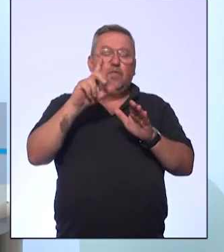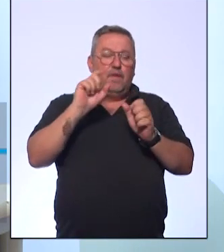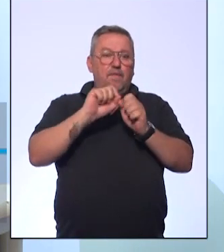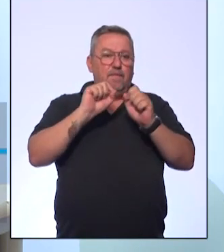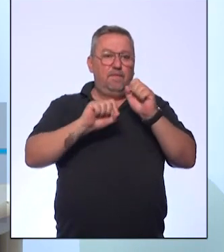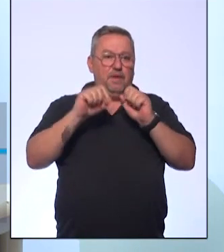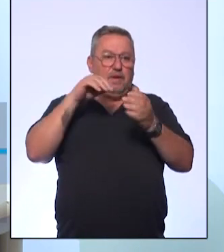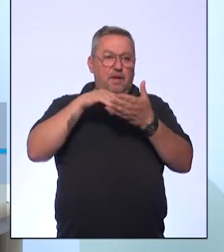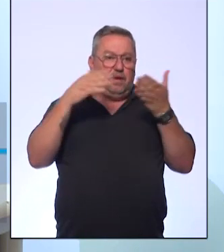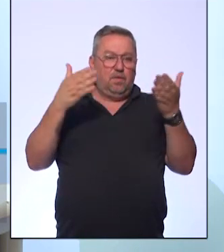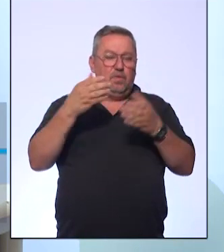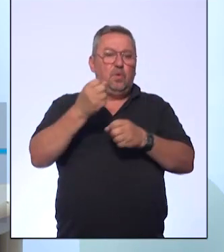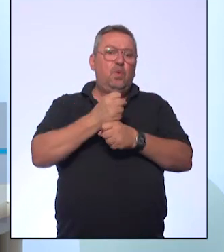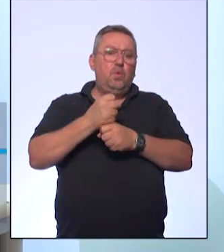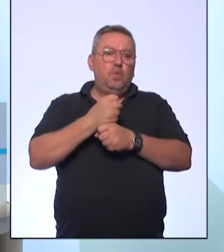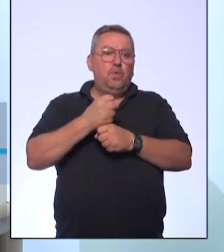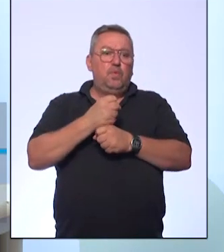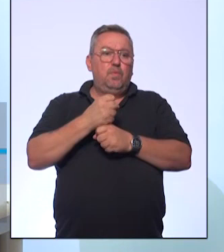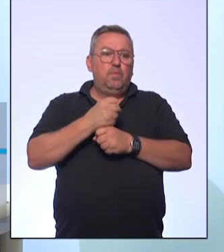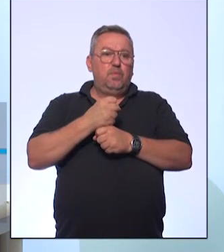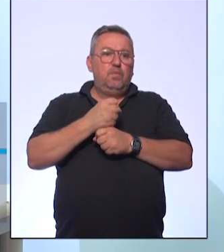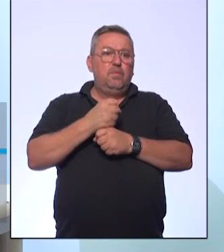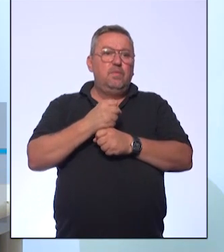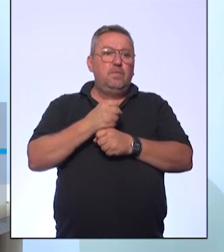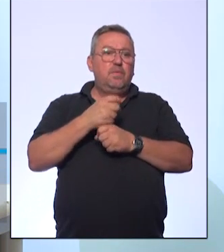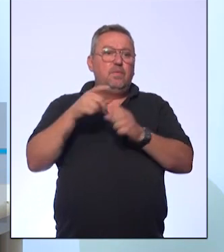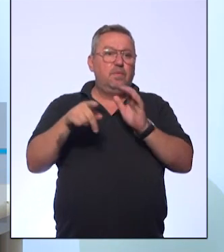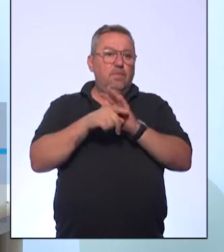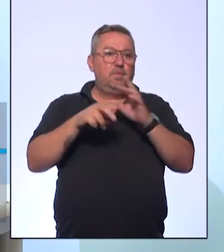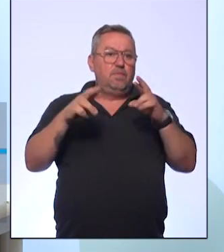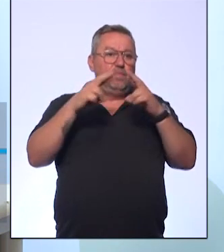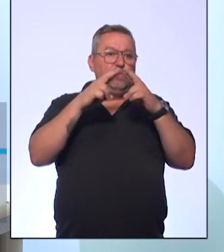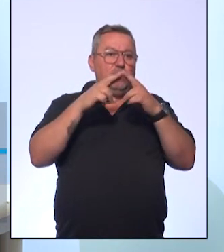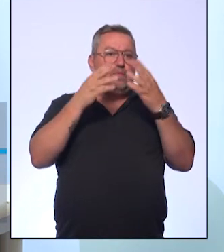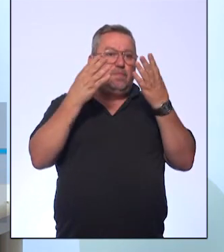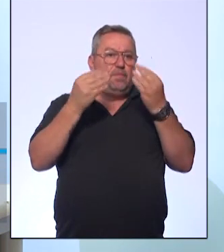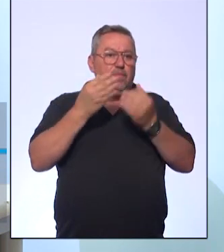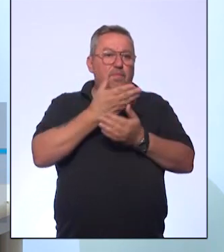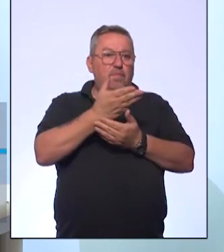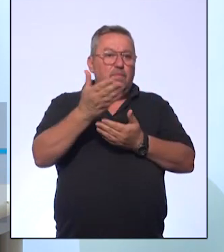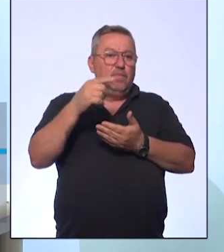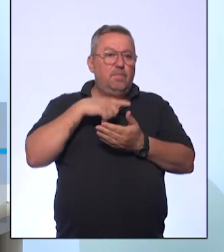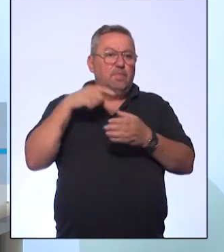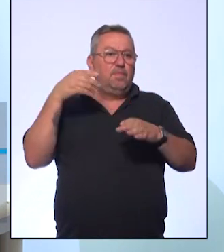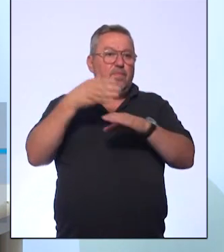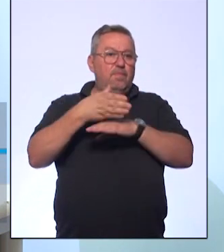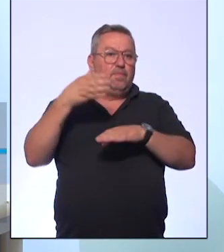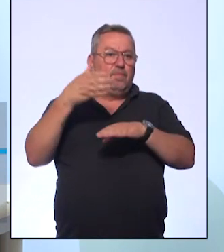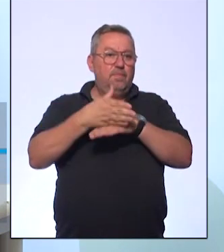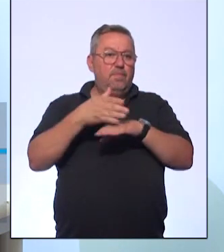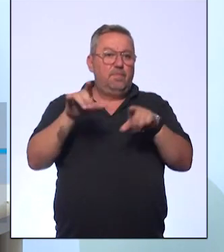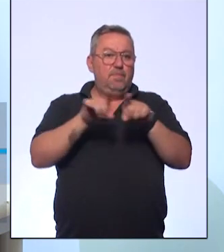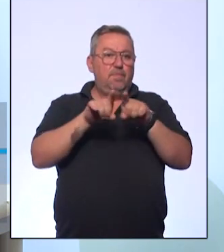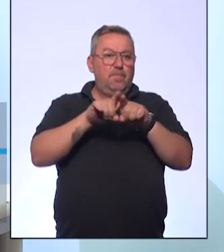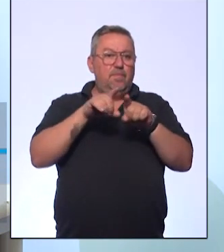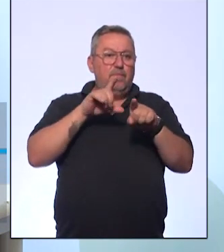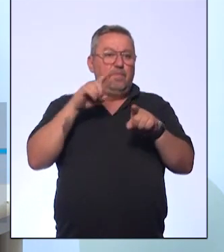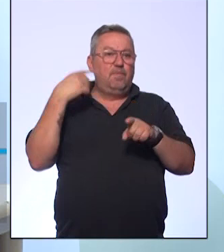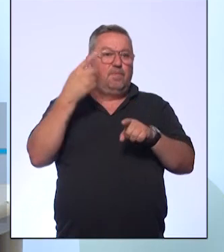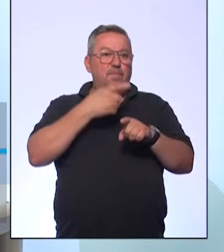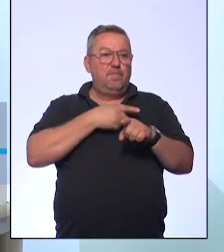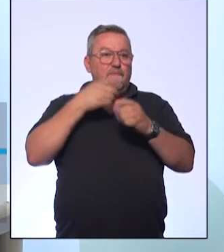há alguns anos com essa ação aqui na rede, muitos de vocês já devem ter participado, e fica aqui o